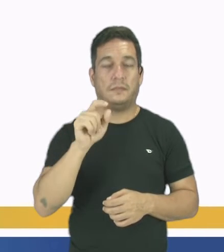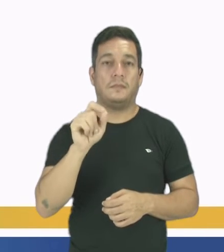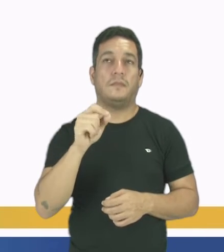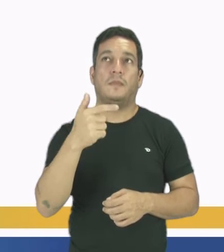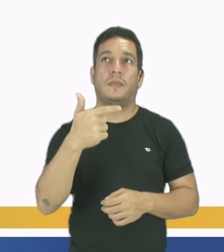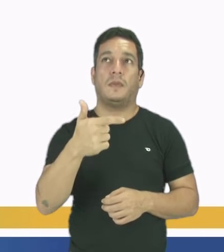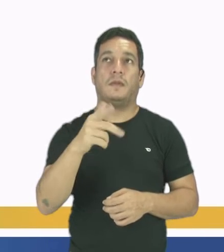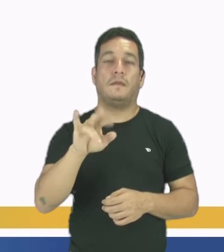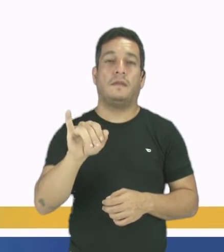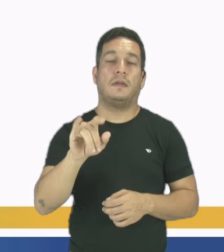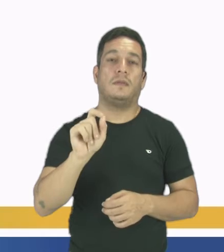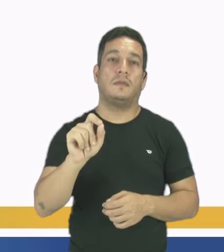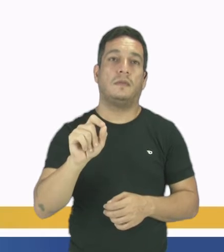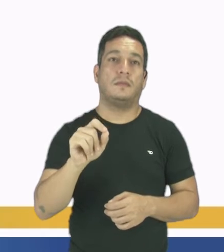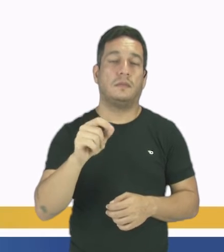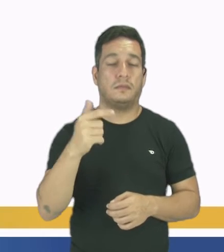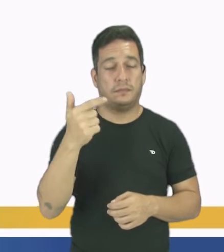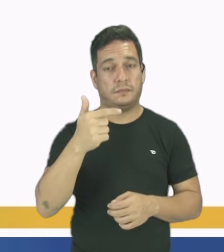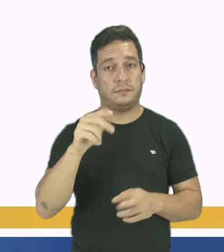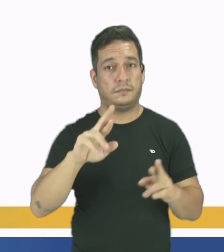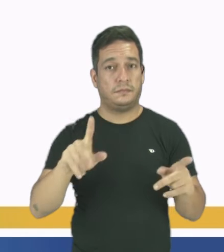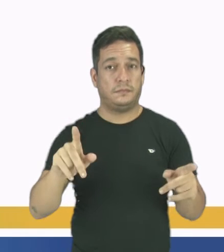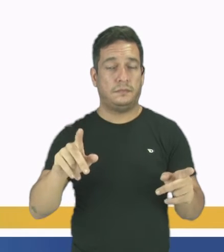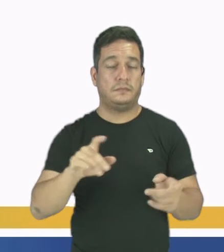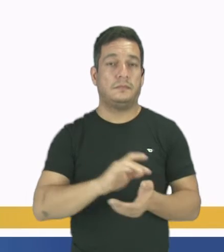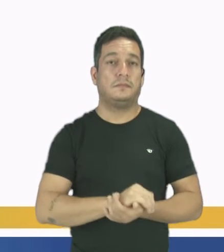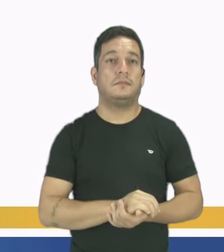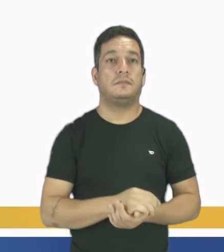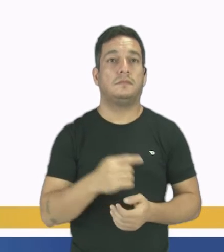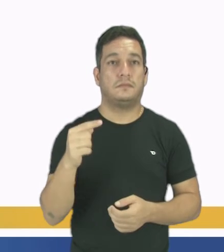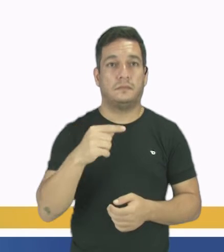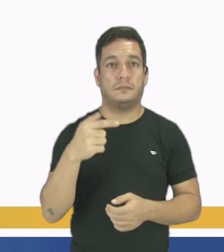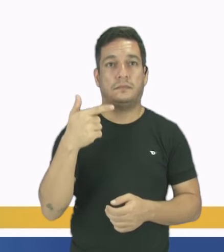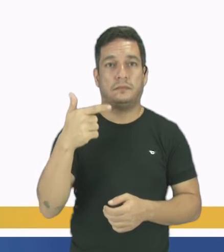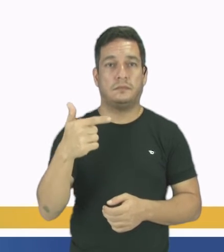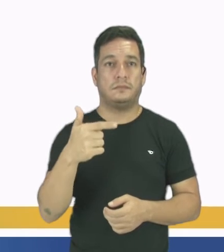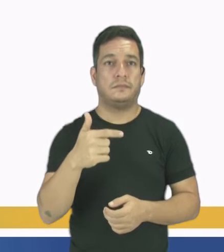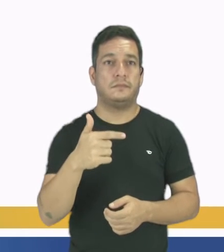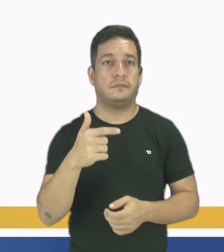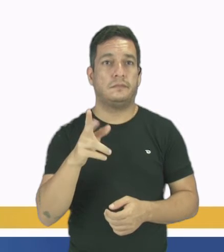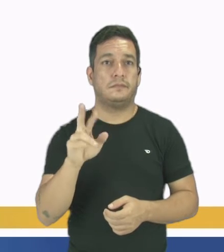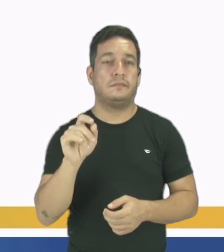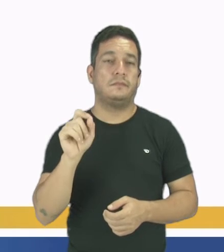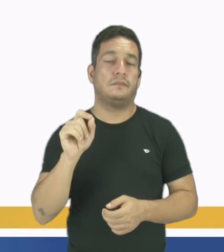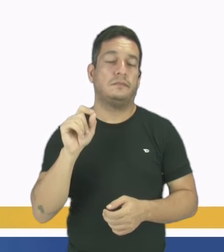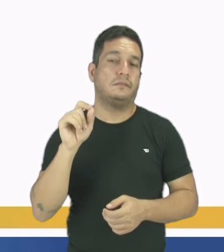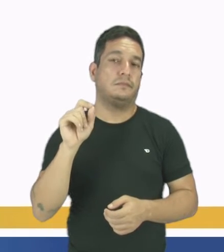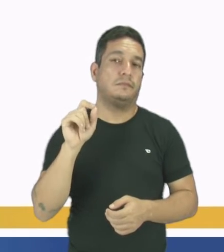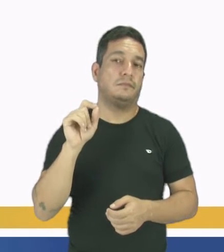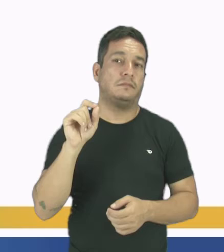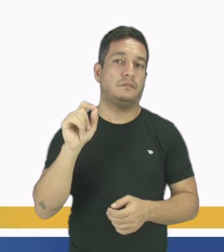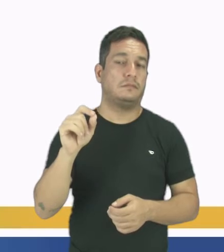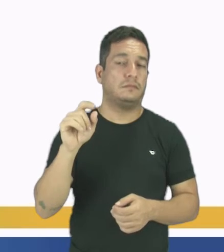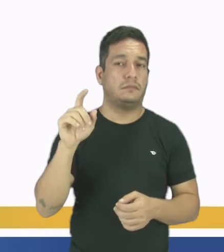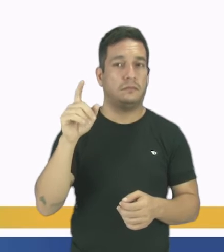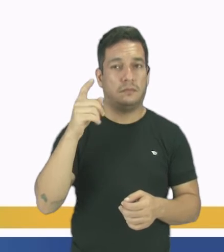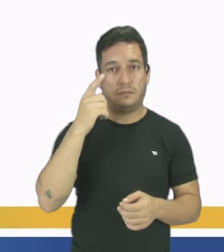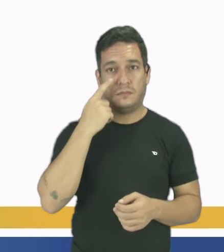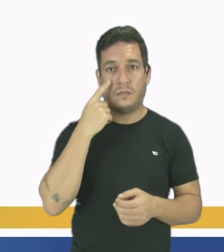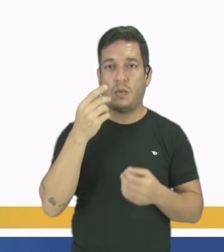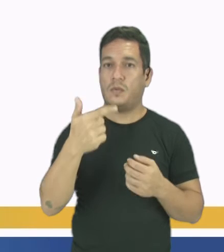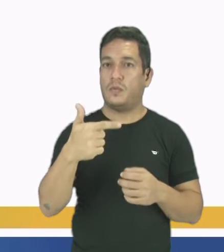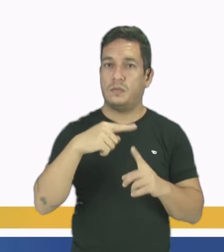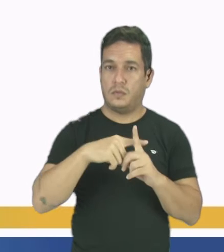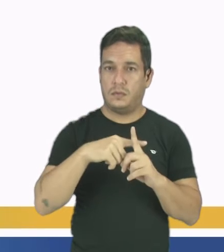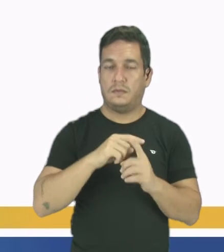esse 2 ele vem do quadrado da diferença. Esse menos 2 aí, ele vem para cá, para o centro, como